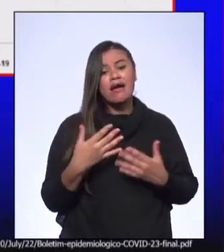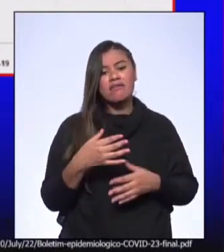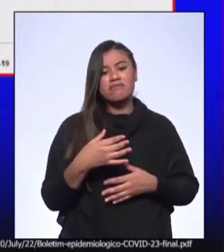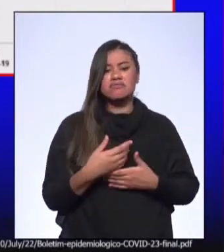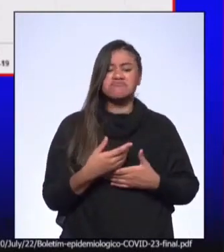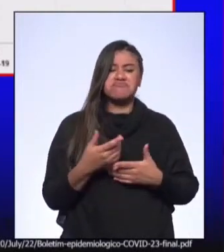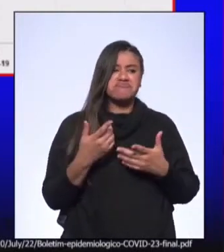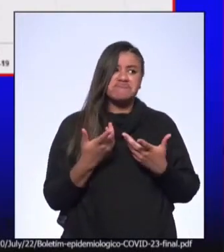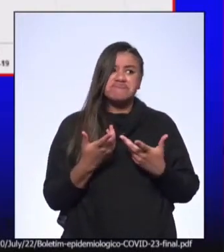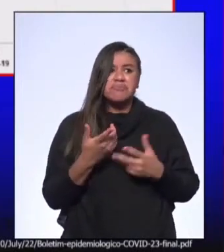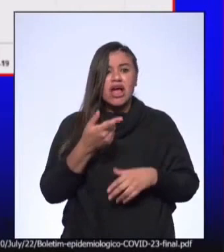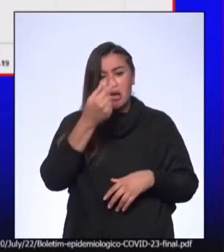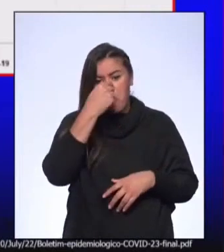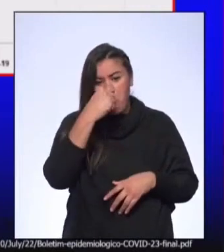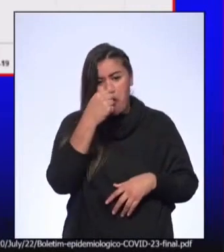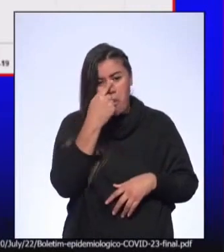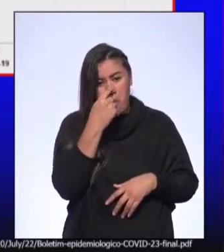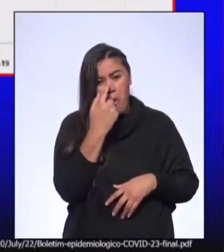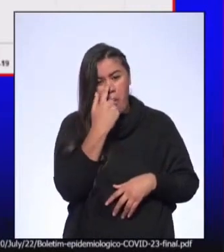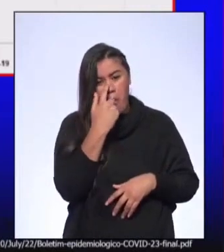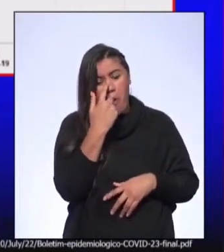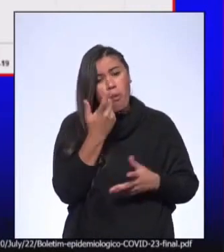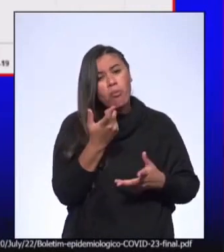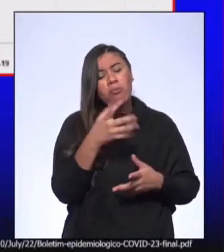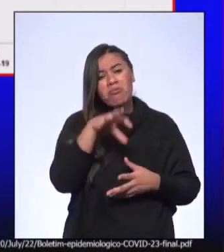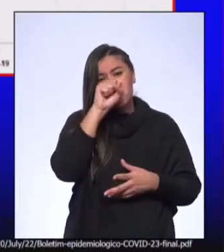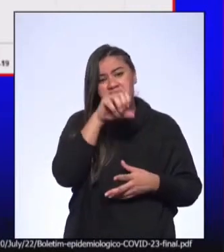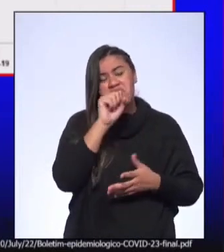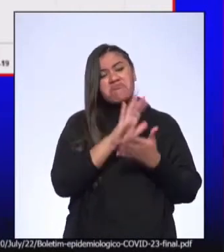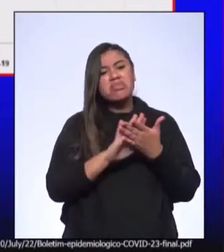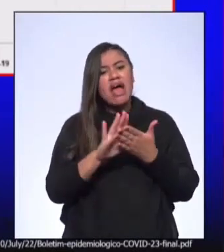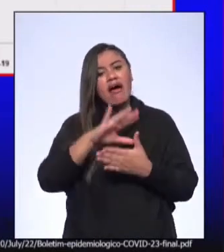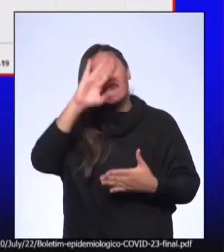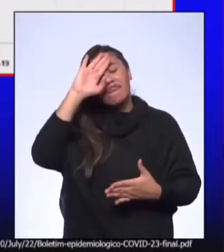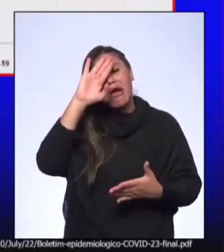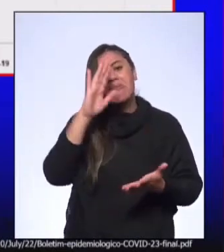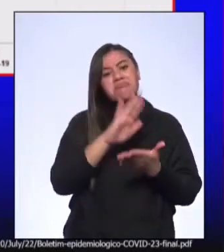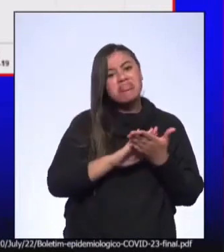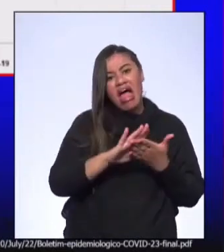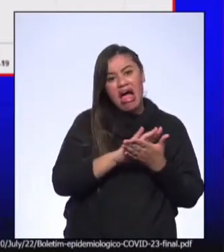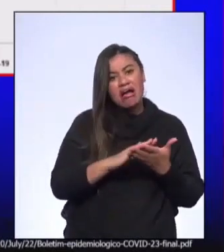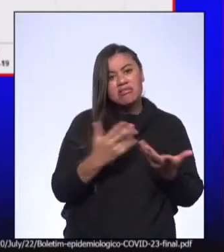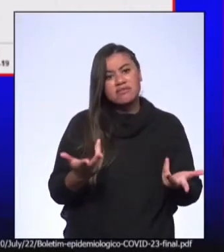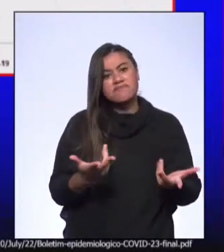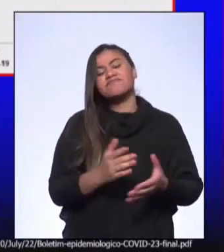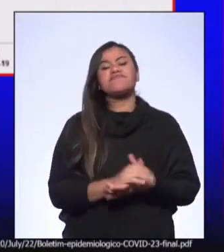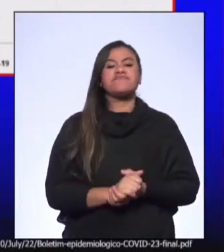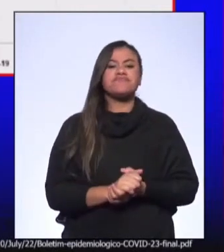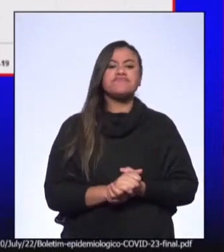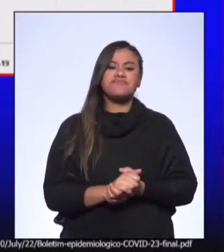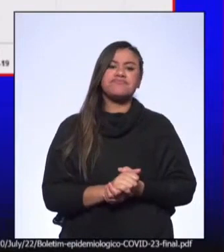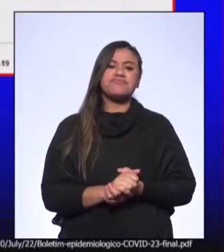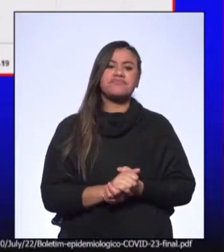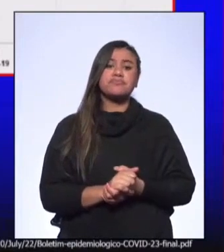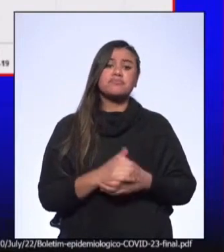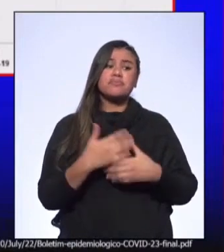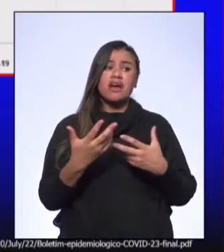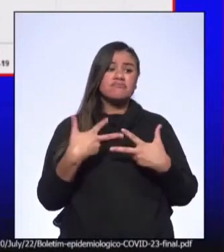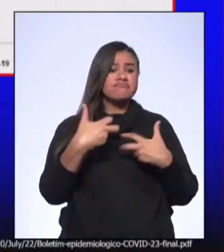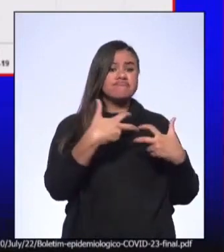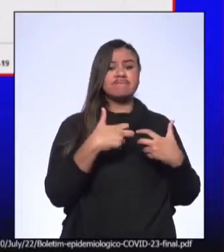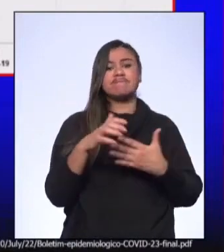confirmada. Além dos casos que, a despeito de eventualmente terem sintomas, não conseguem, vamos dizer,